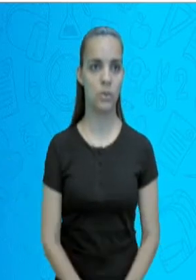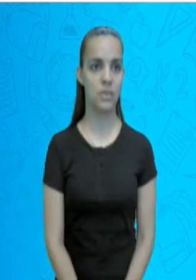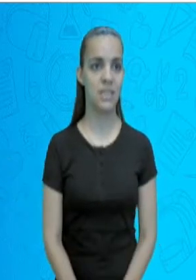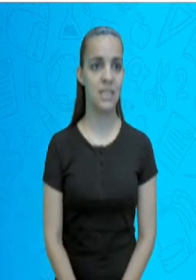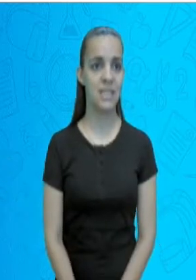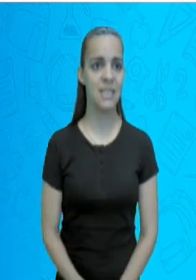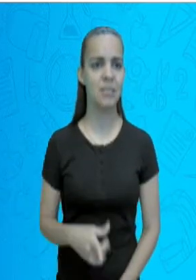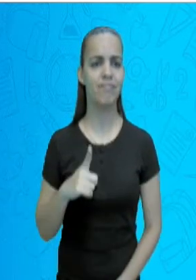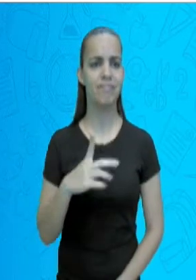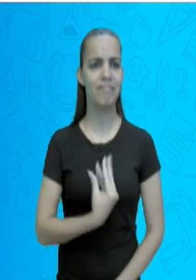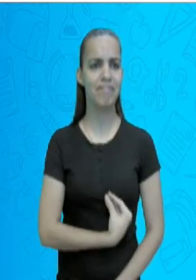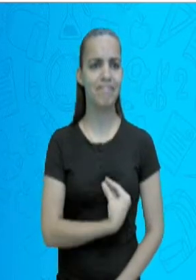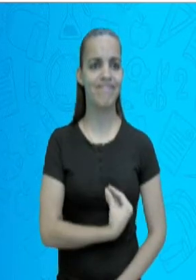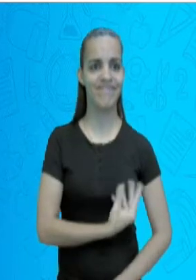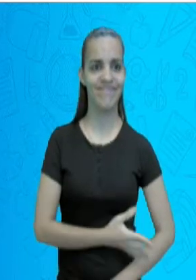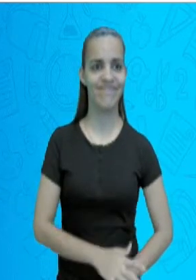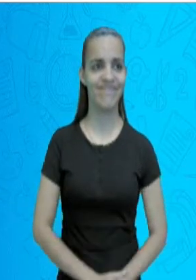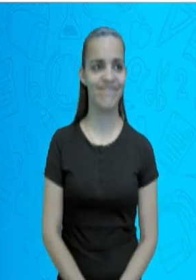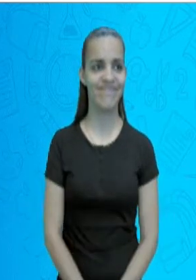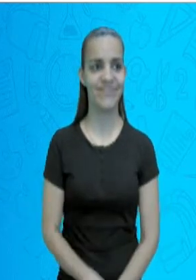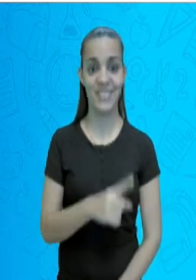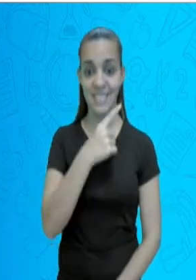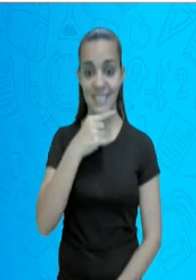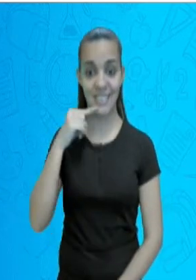presente inteiramente na